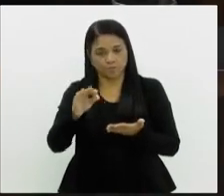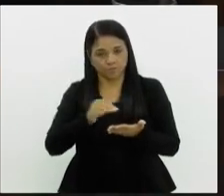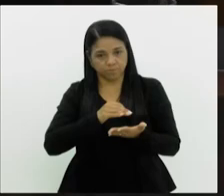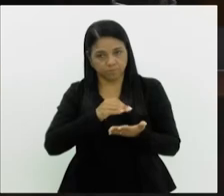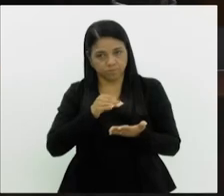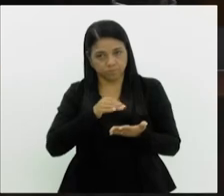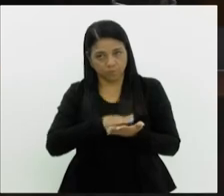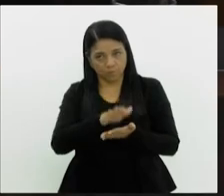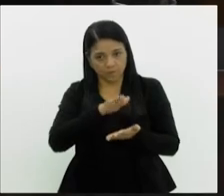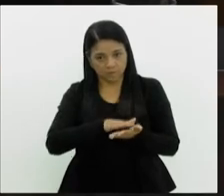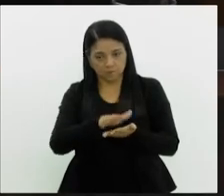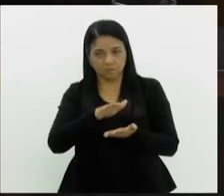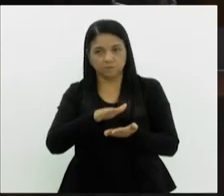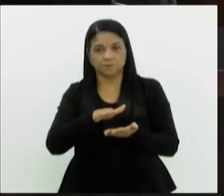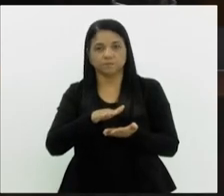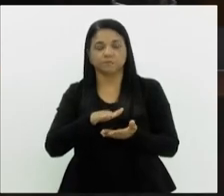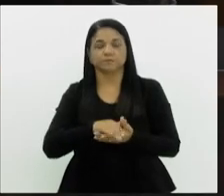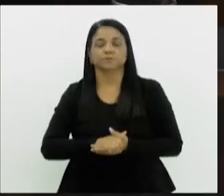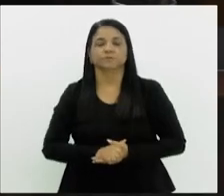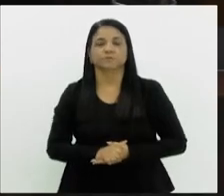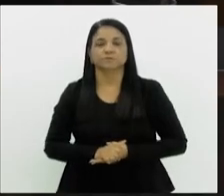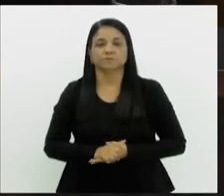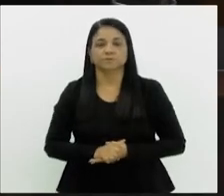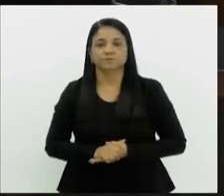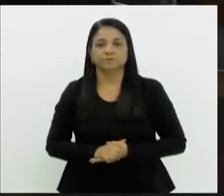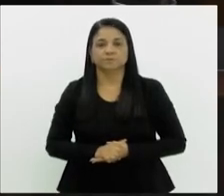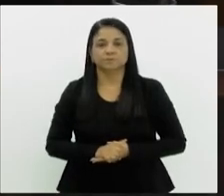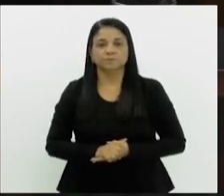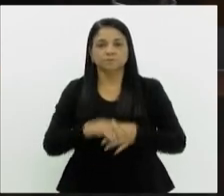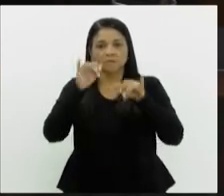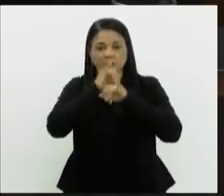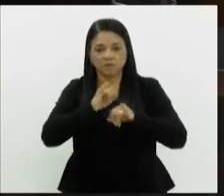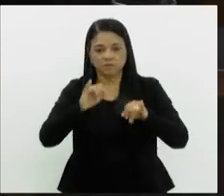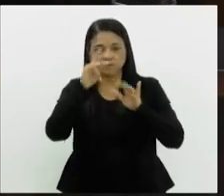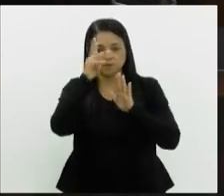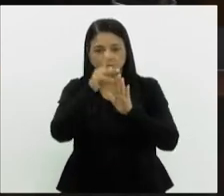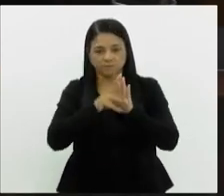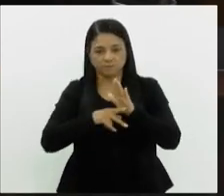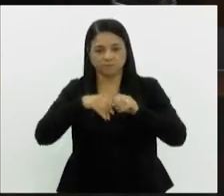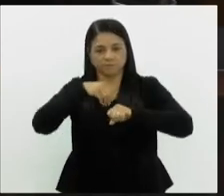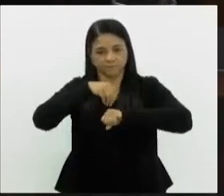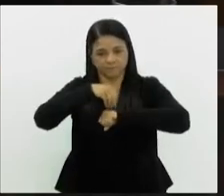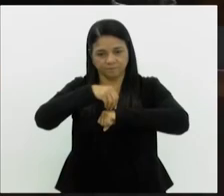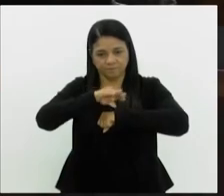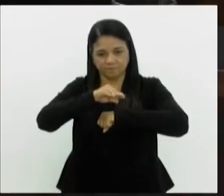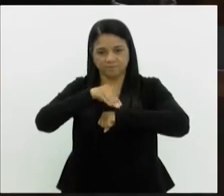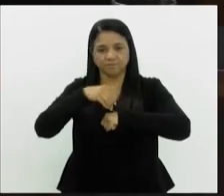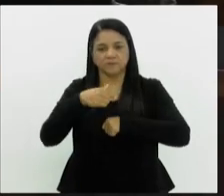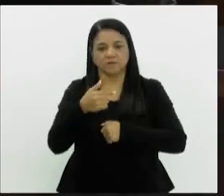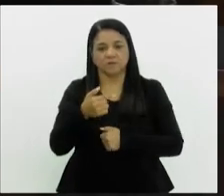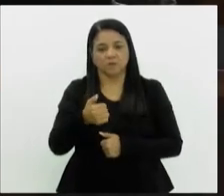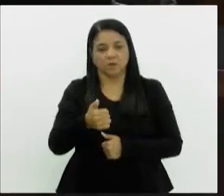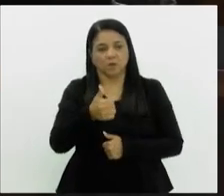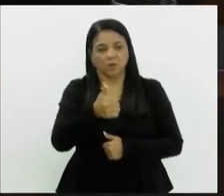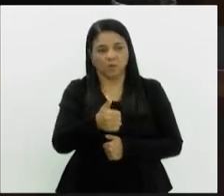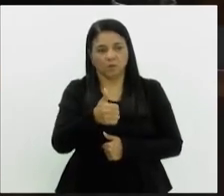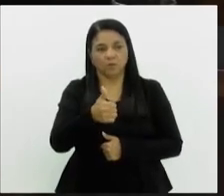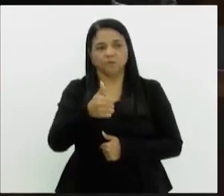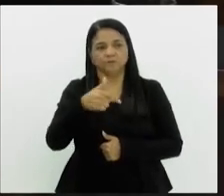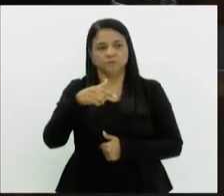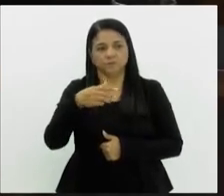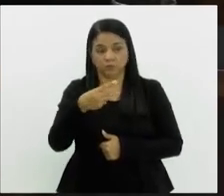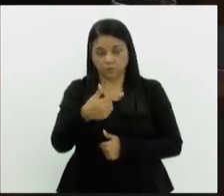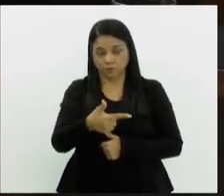publicação. Vão à publicação. Anuncio indicação legislativa número 239 de 24, de autoria da deputada